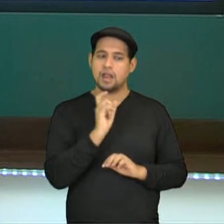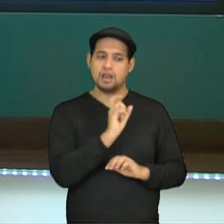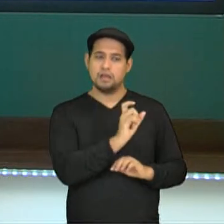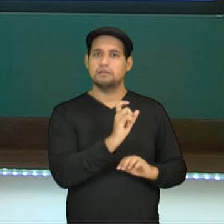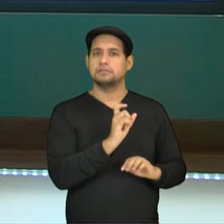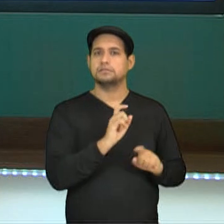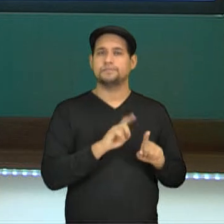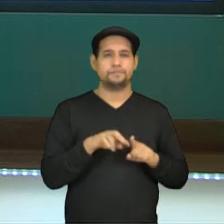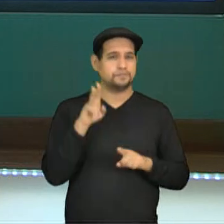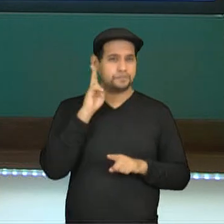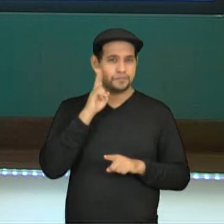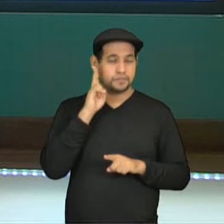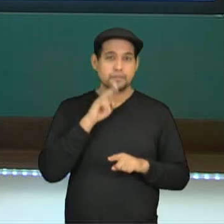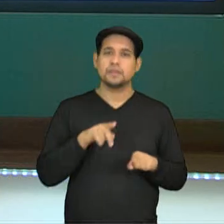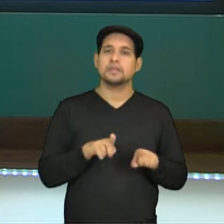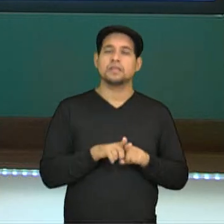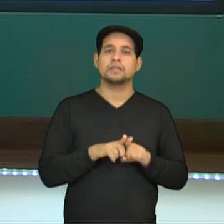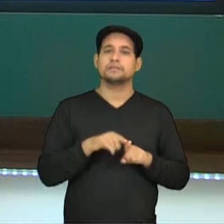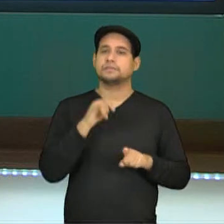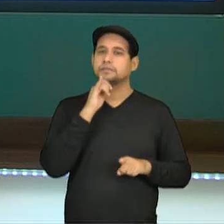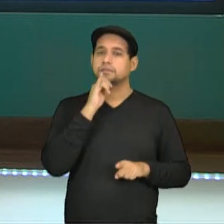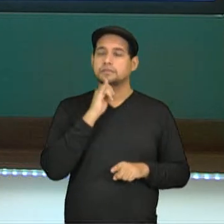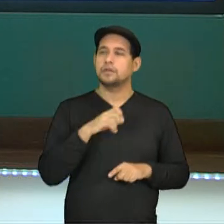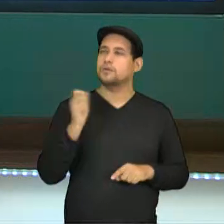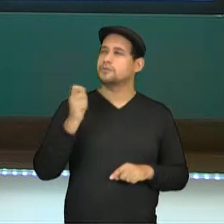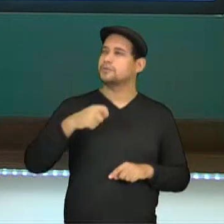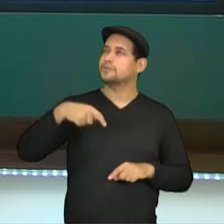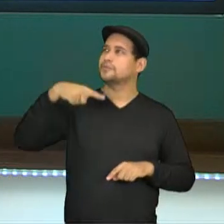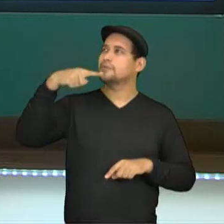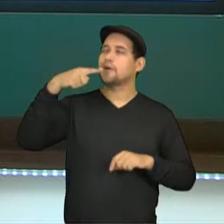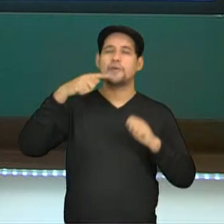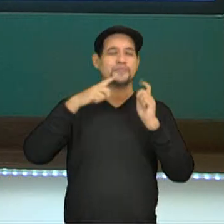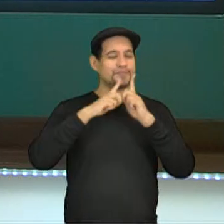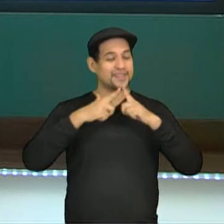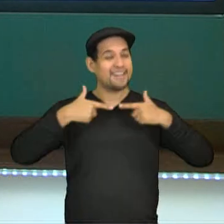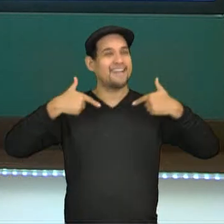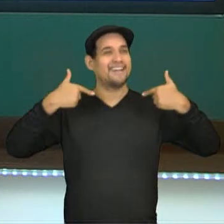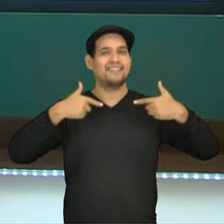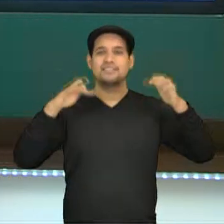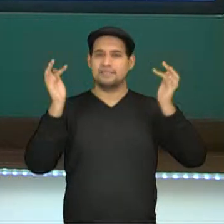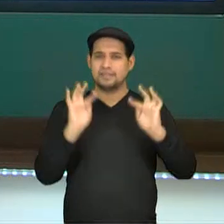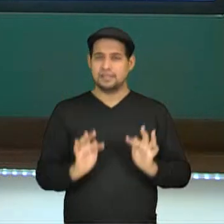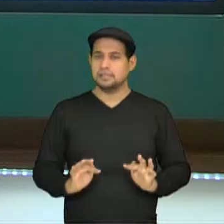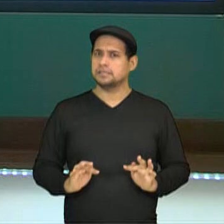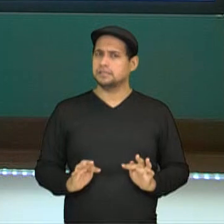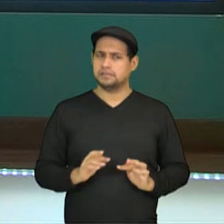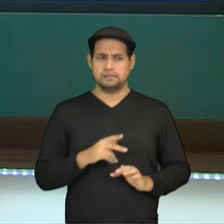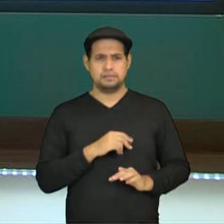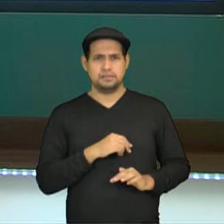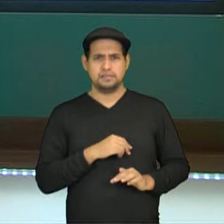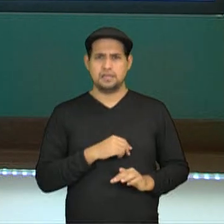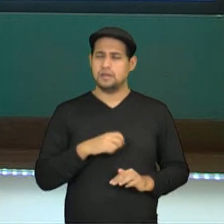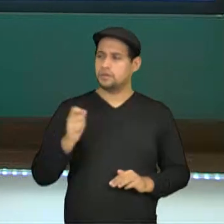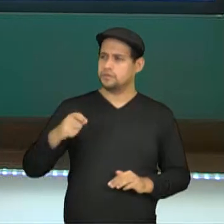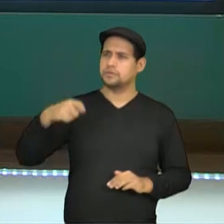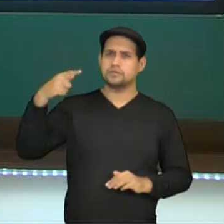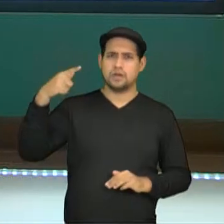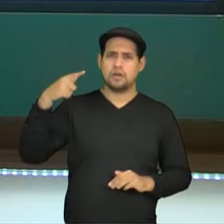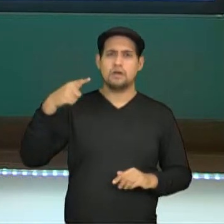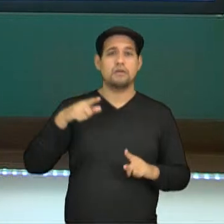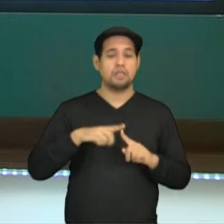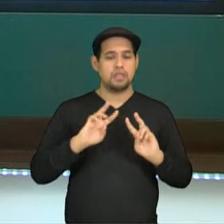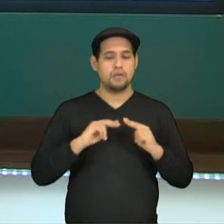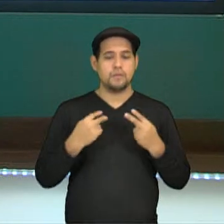inanimados, vocês se lembram, né? Se eu digo o sol amanheceu sorridente e feliz, opa, estou atribuindo